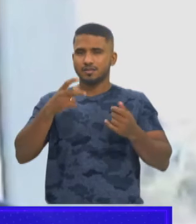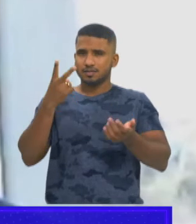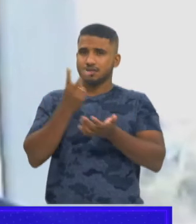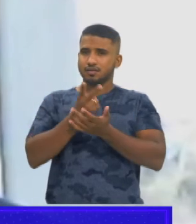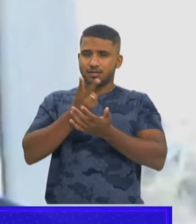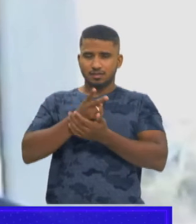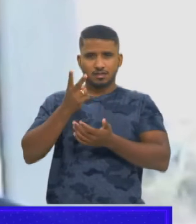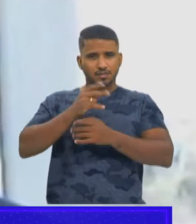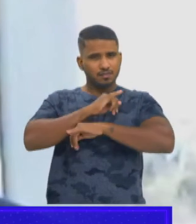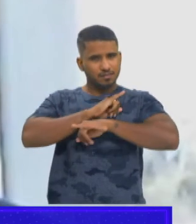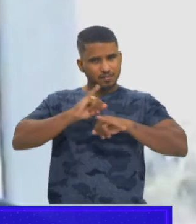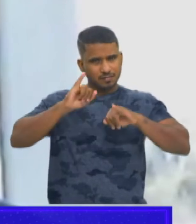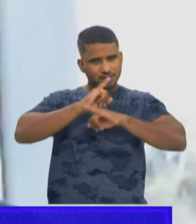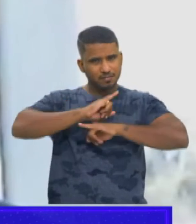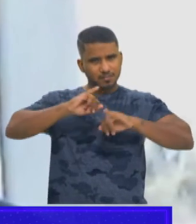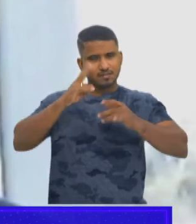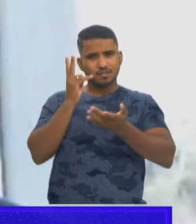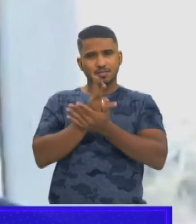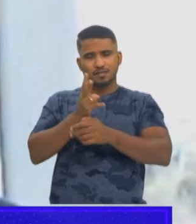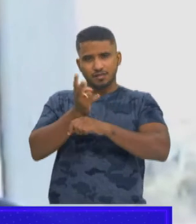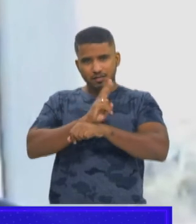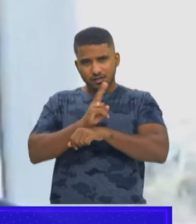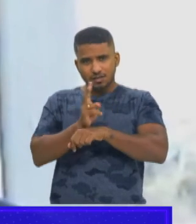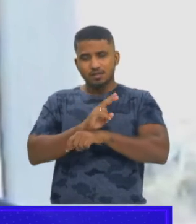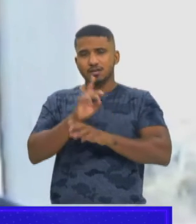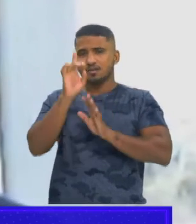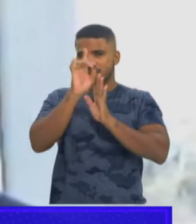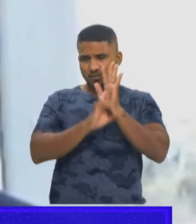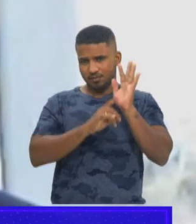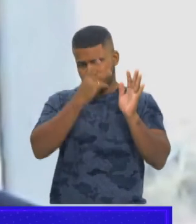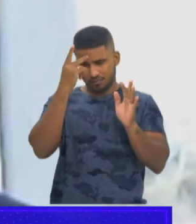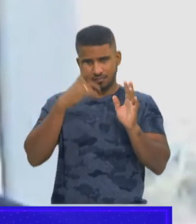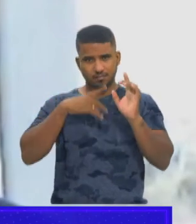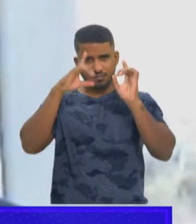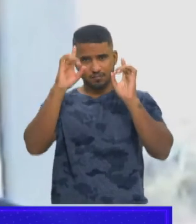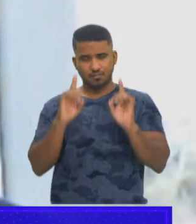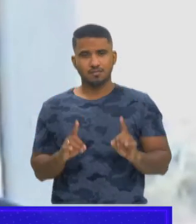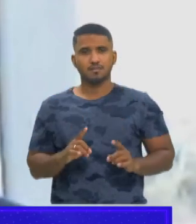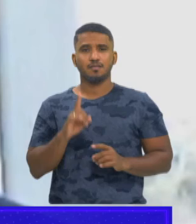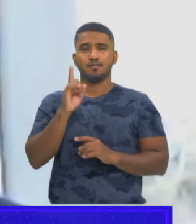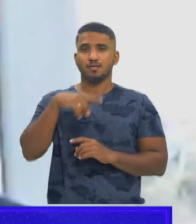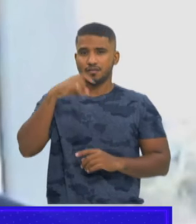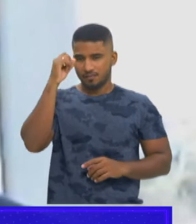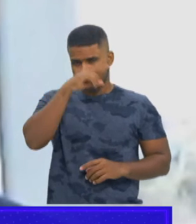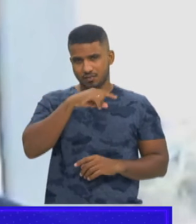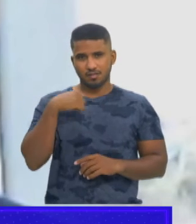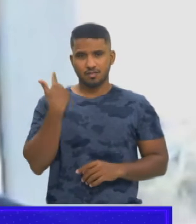estar vigilantes em relação ao direito das pessoas com deficiência. Essa dificuldade que a gente encontra